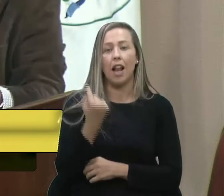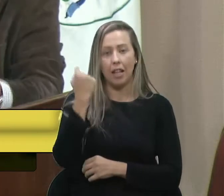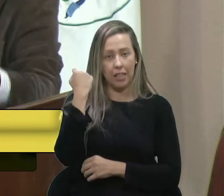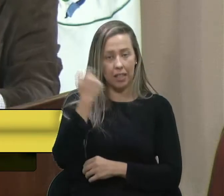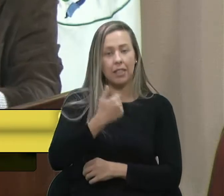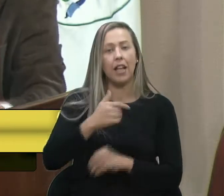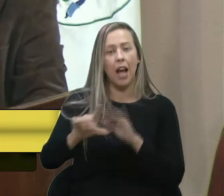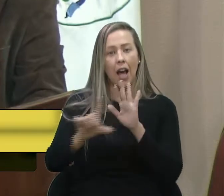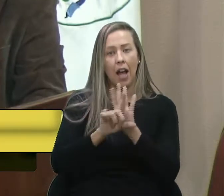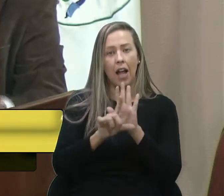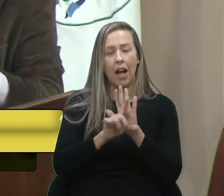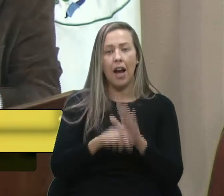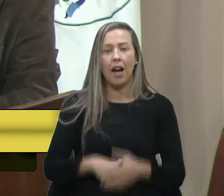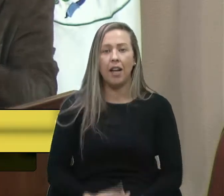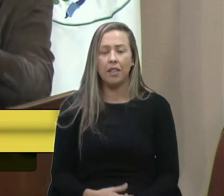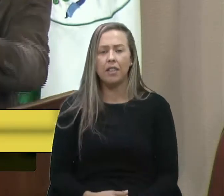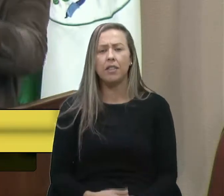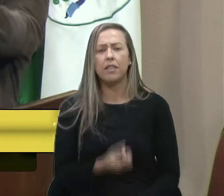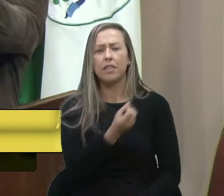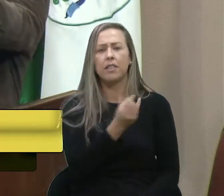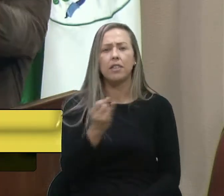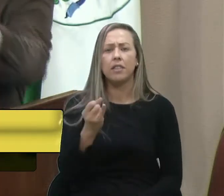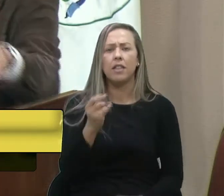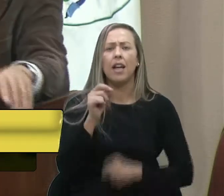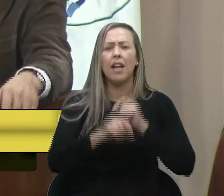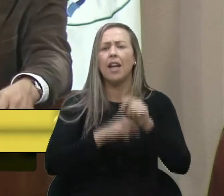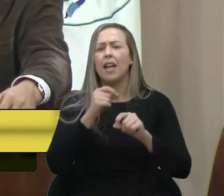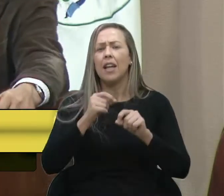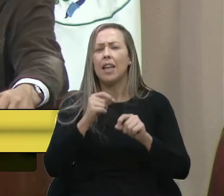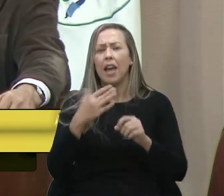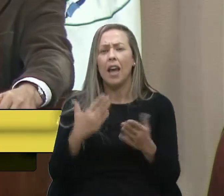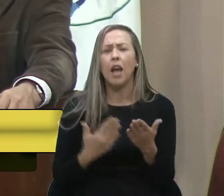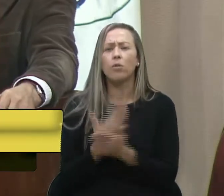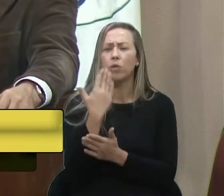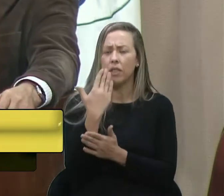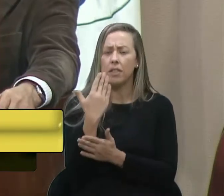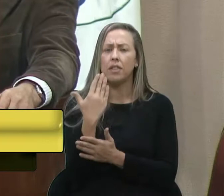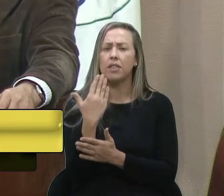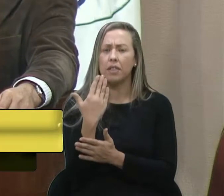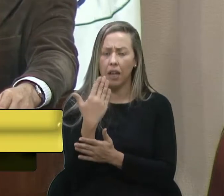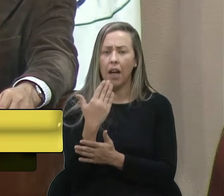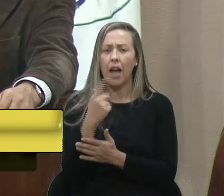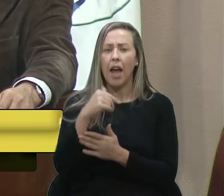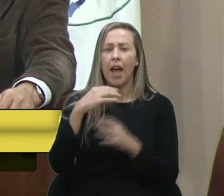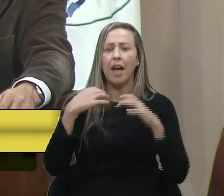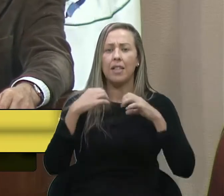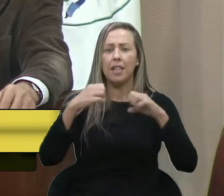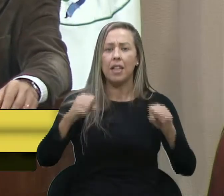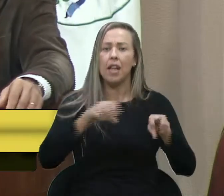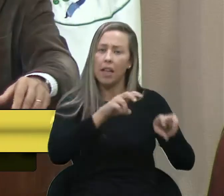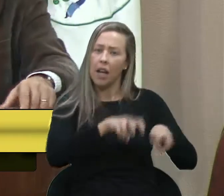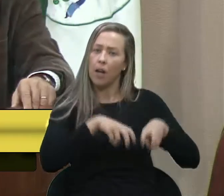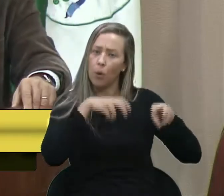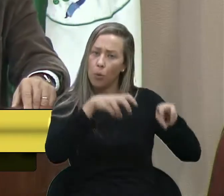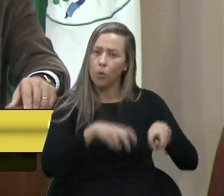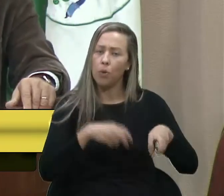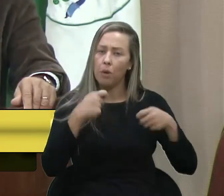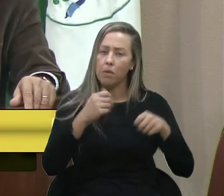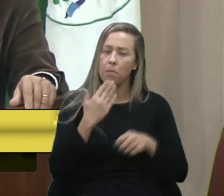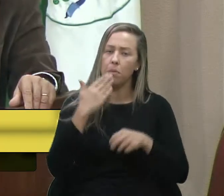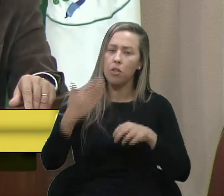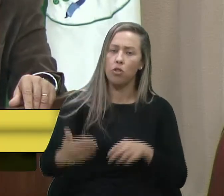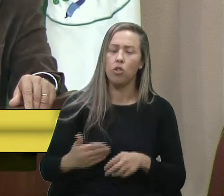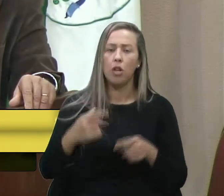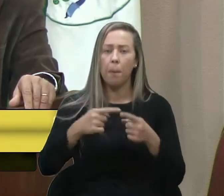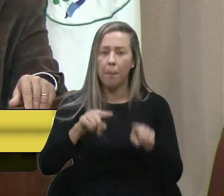essa lei diz que quem autoriza esses patrulhamentos, cascalmente seria na Secretaria da Agricultura, teria que ir lá com o talão, mas